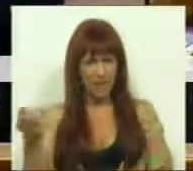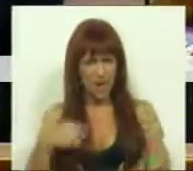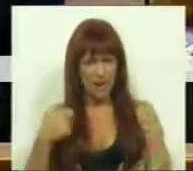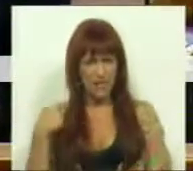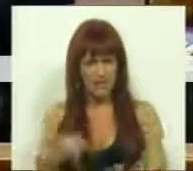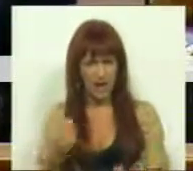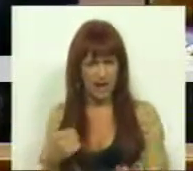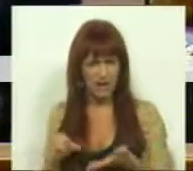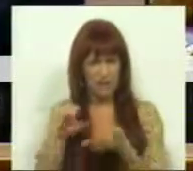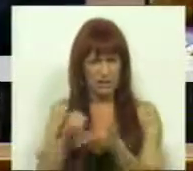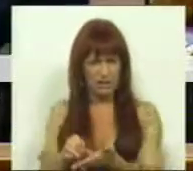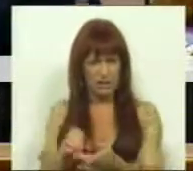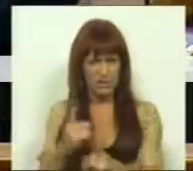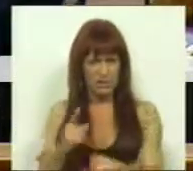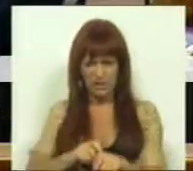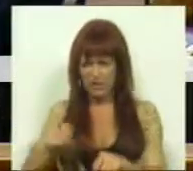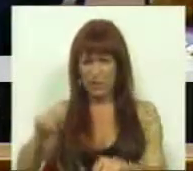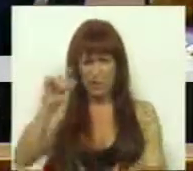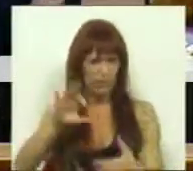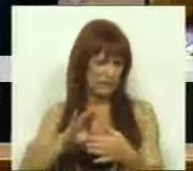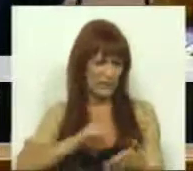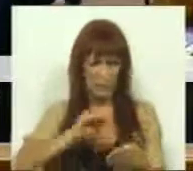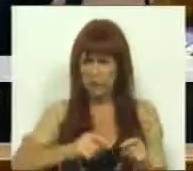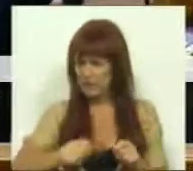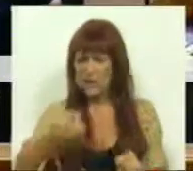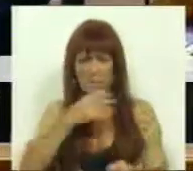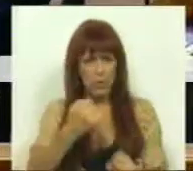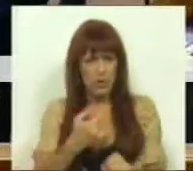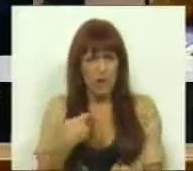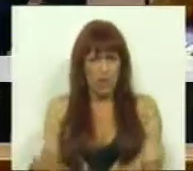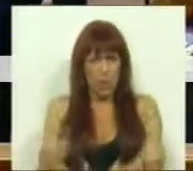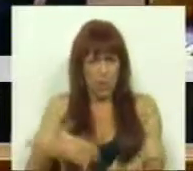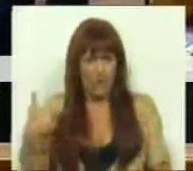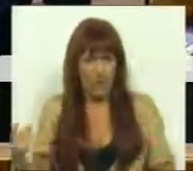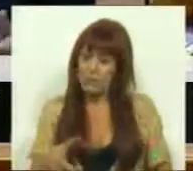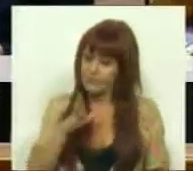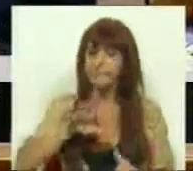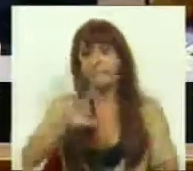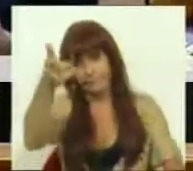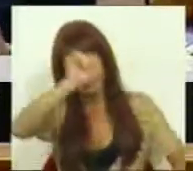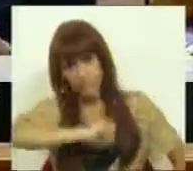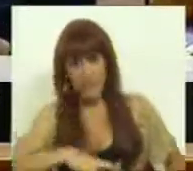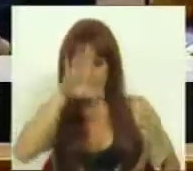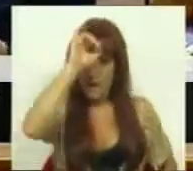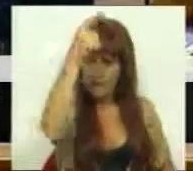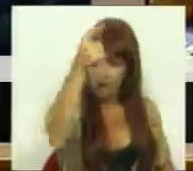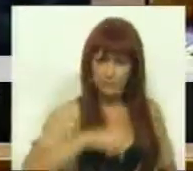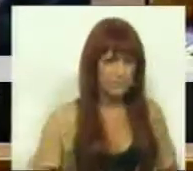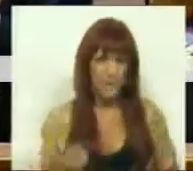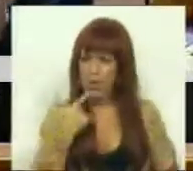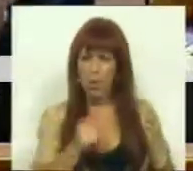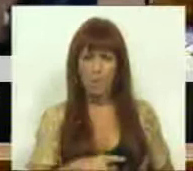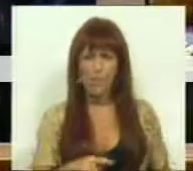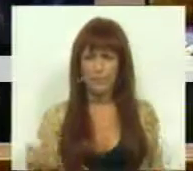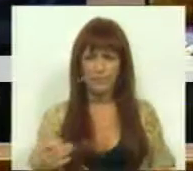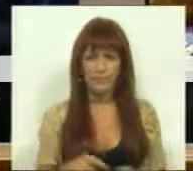uma indenização por, durante a fidelização do contrato, ter perdido o emprego. É uma chatice. Mas para este Governo não se